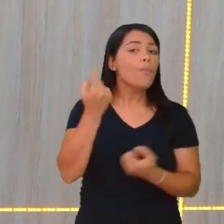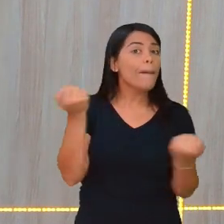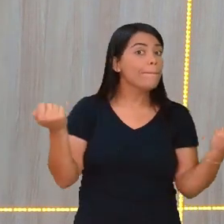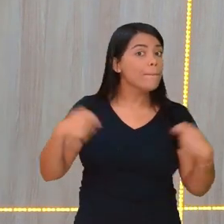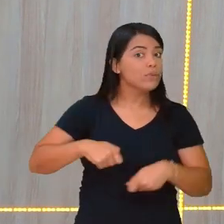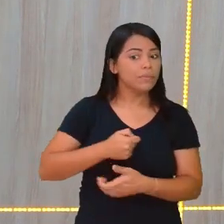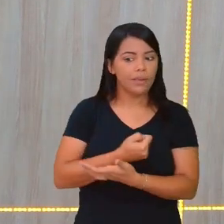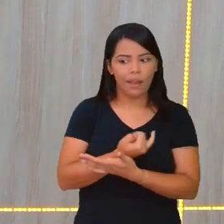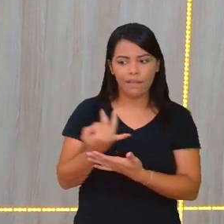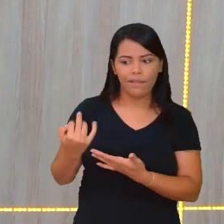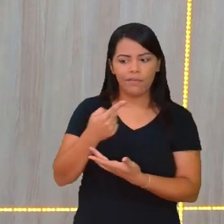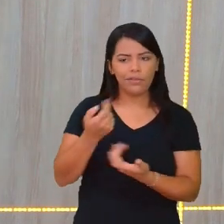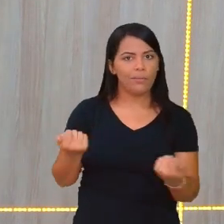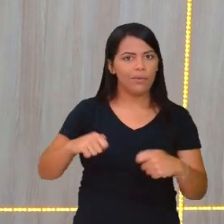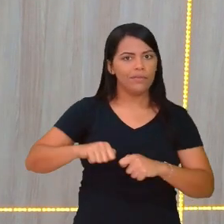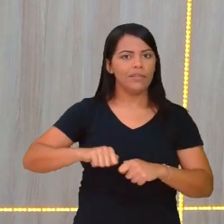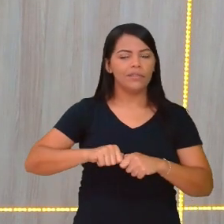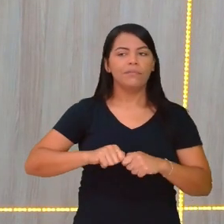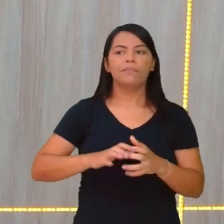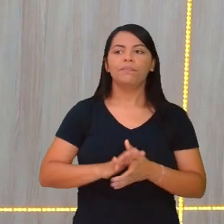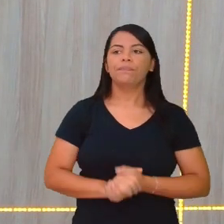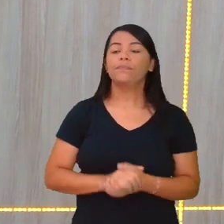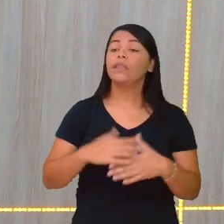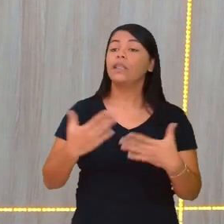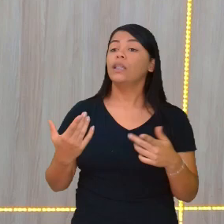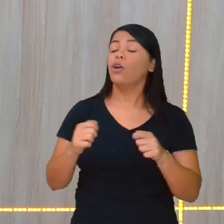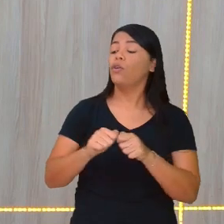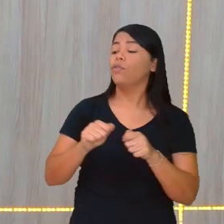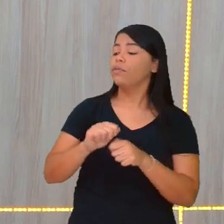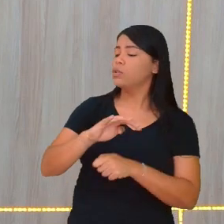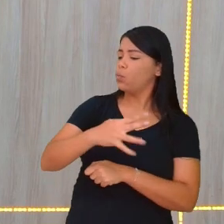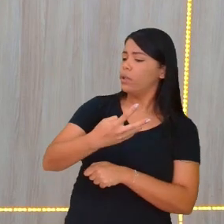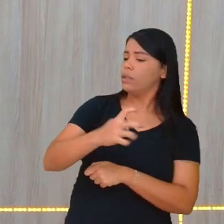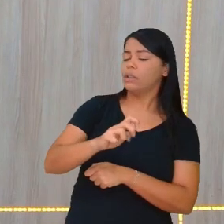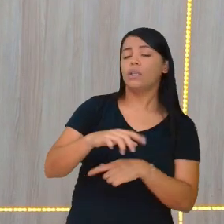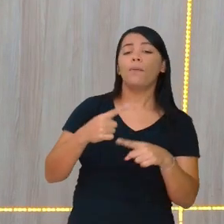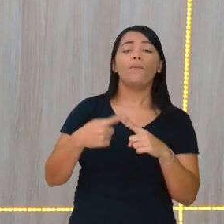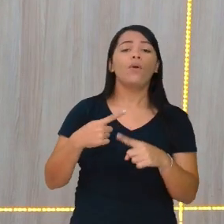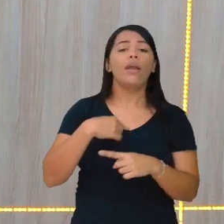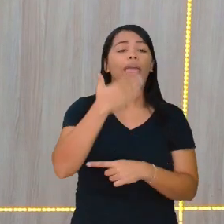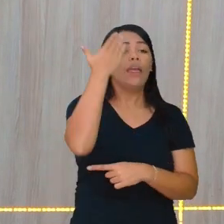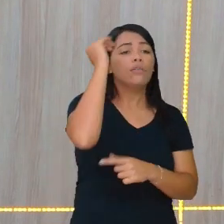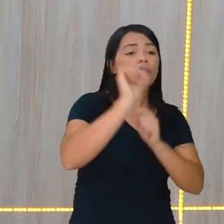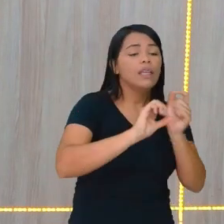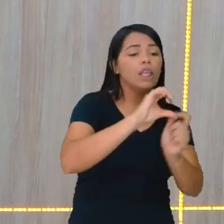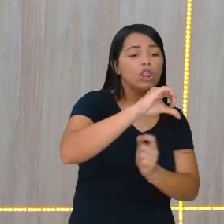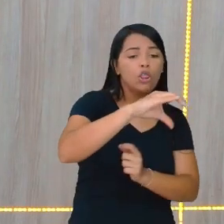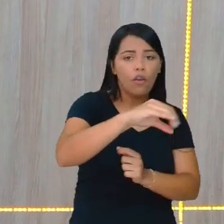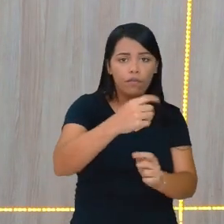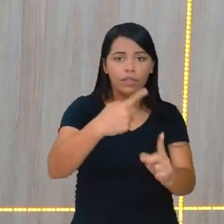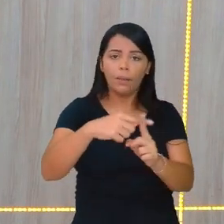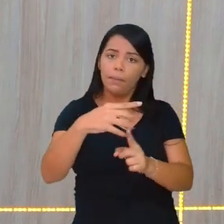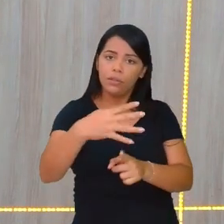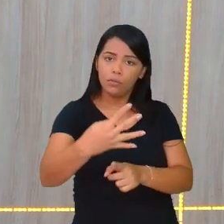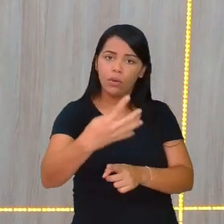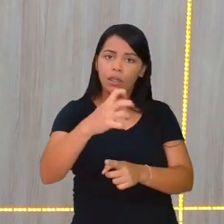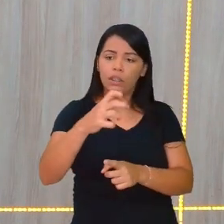possibilidades. Fiz o 45. Eu sei que 90 mais 45 é